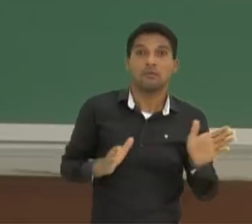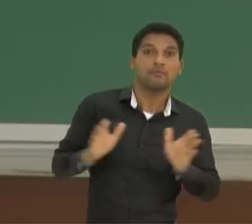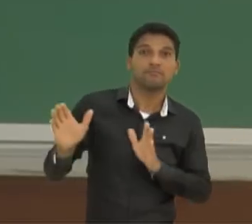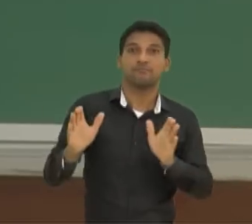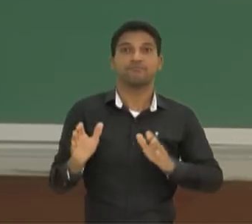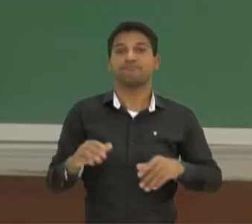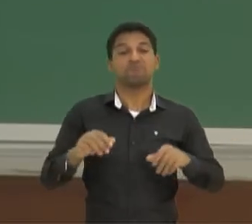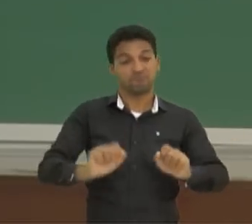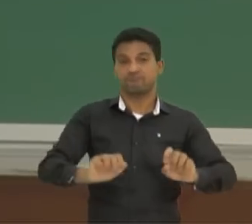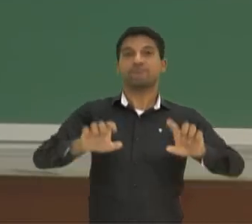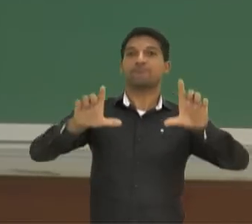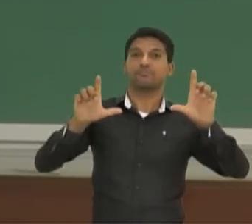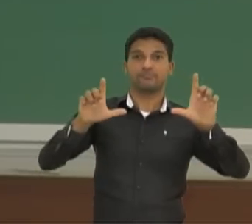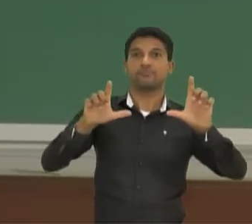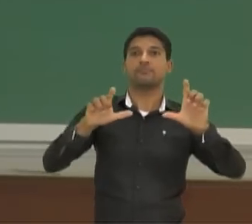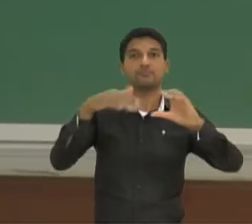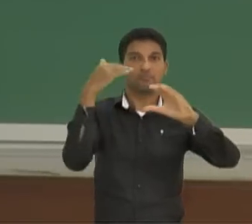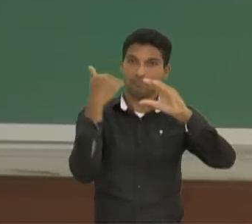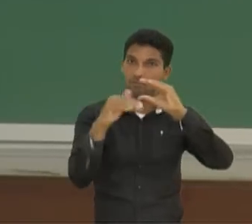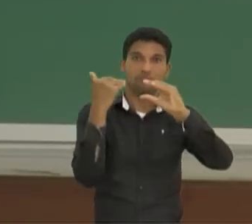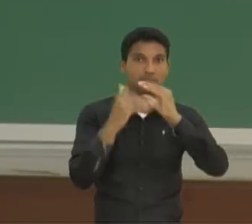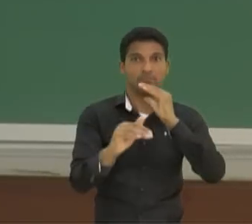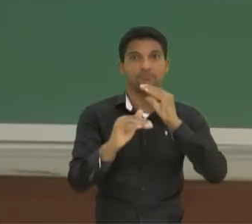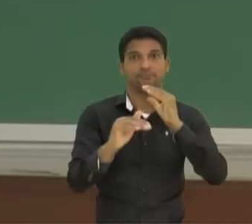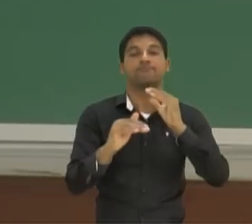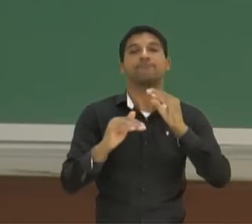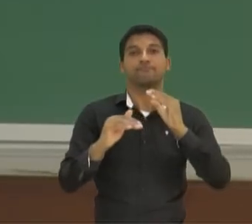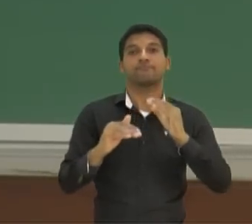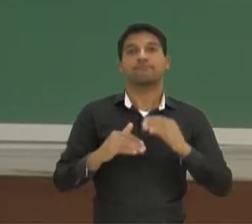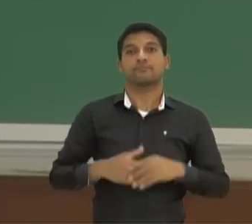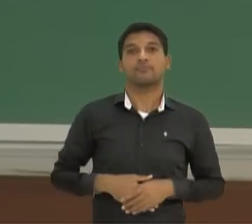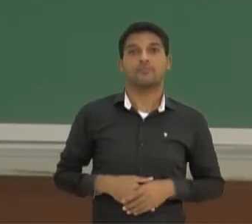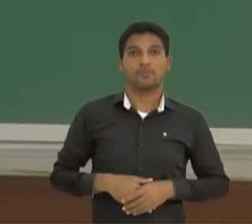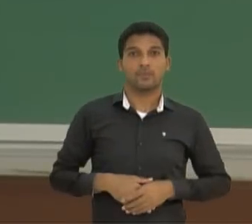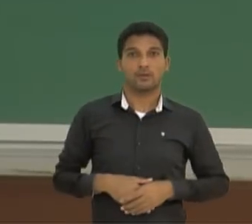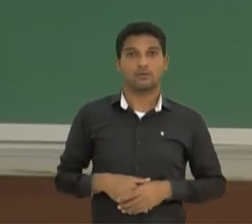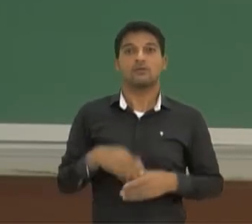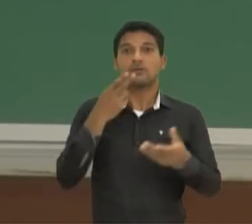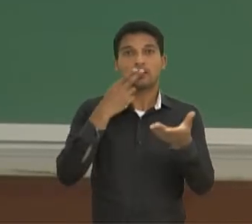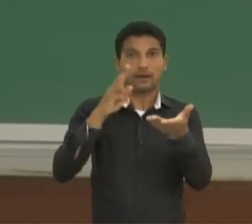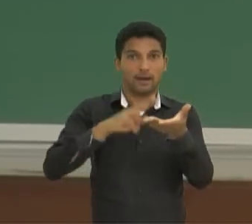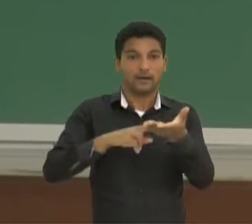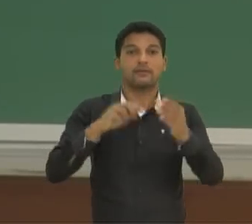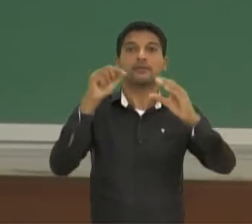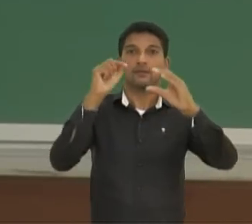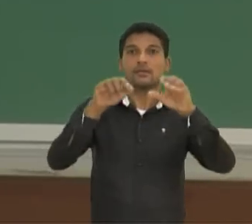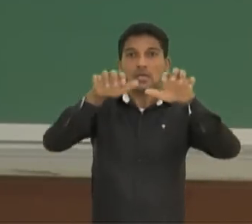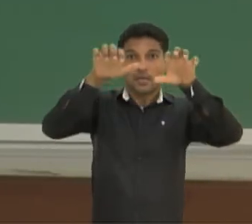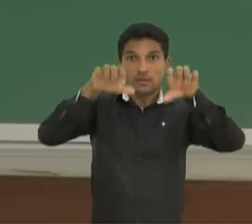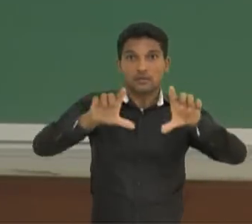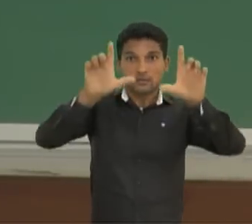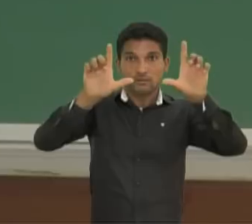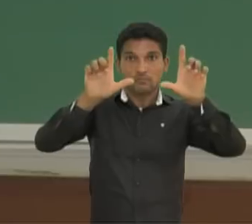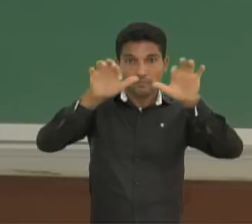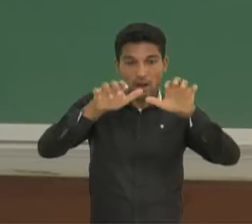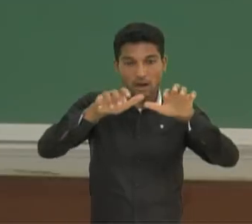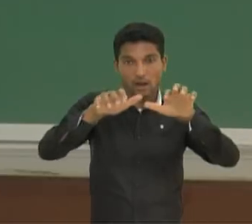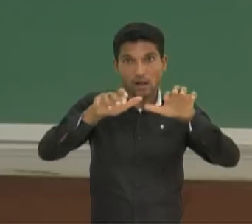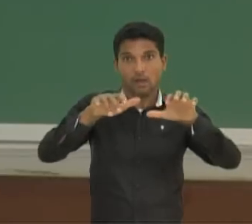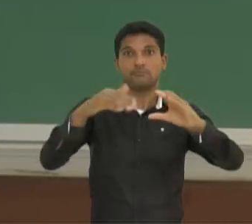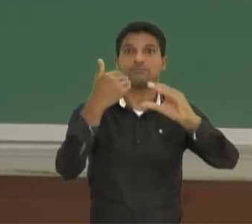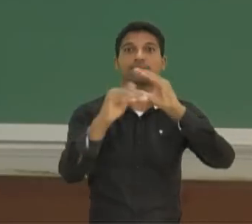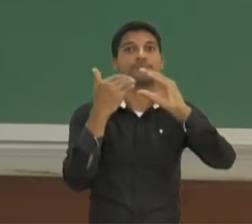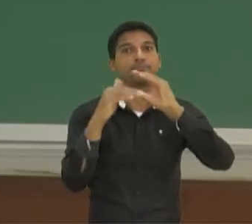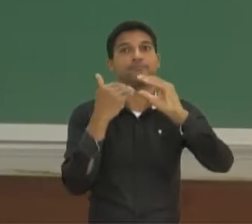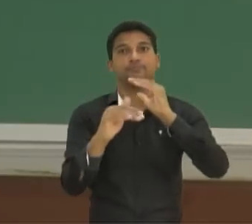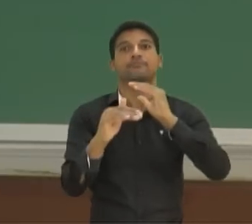uma das formas de você fazer a comunicação e enviar essas cartas, né? Sem tantos gastos, sem tantos transtornos,